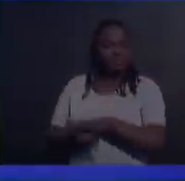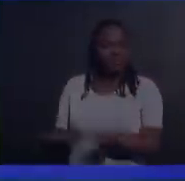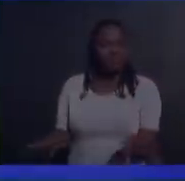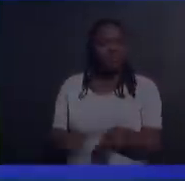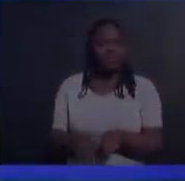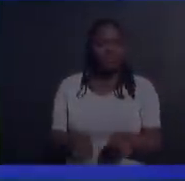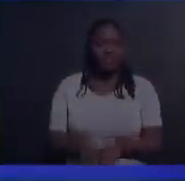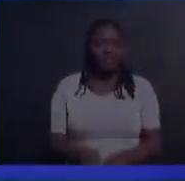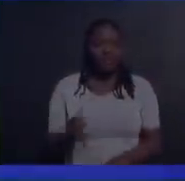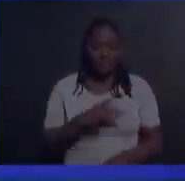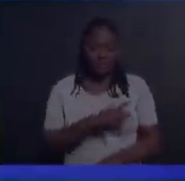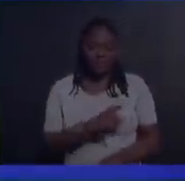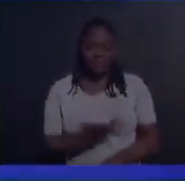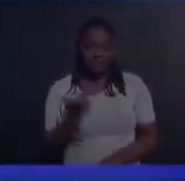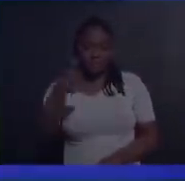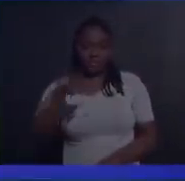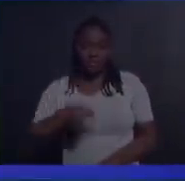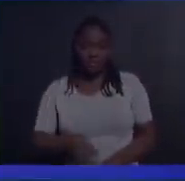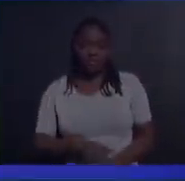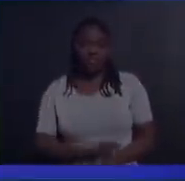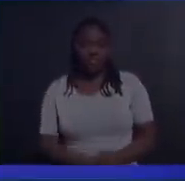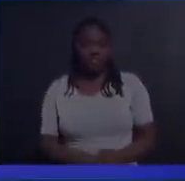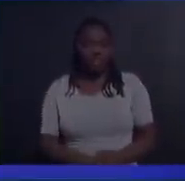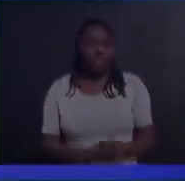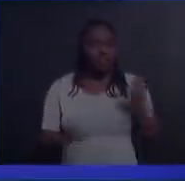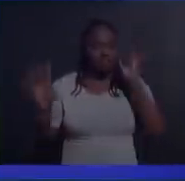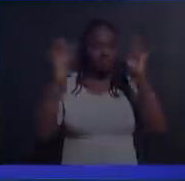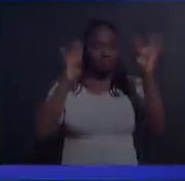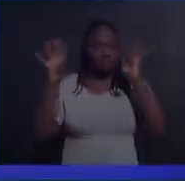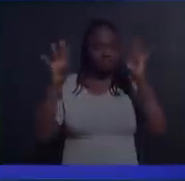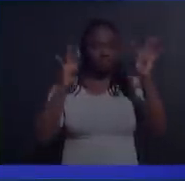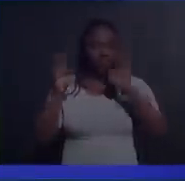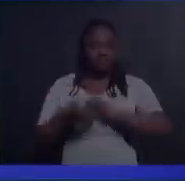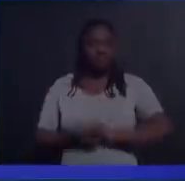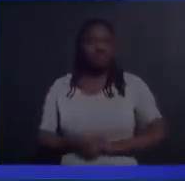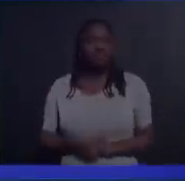outro medo que criamos é...